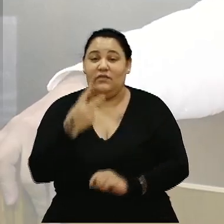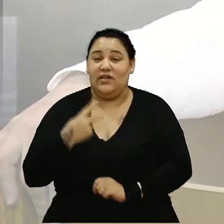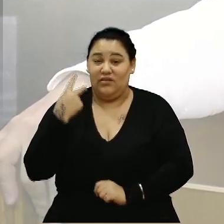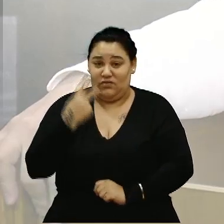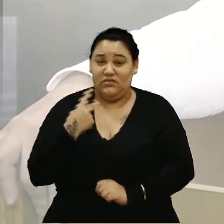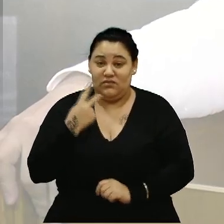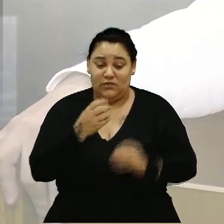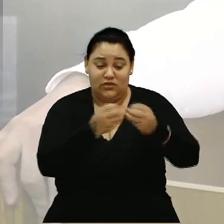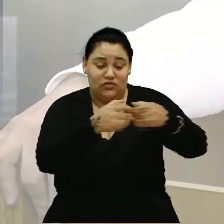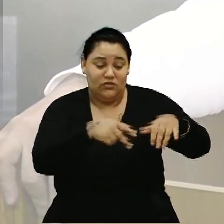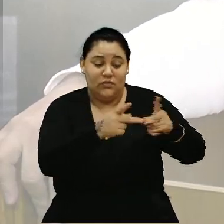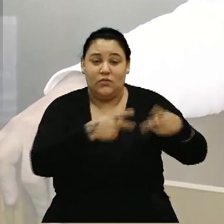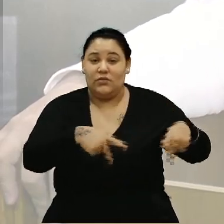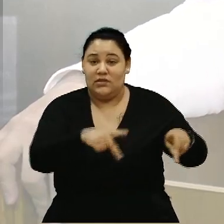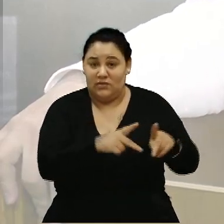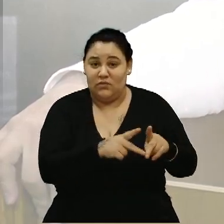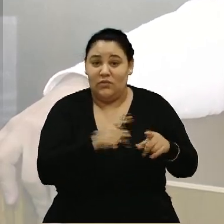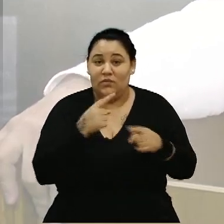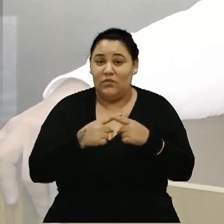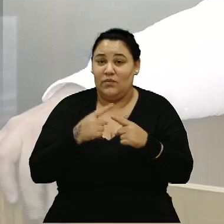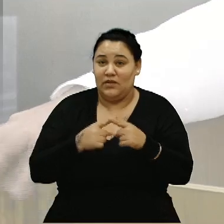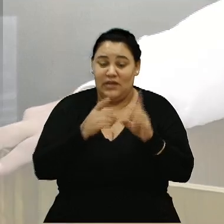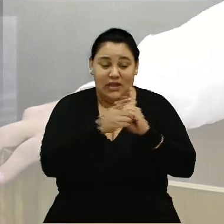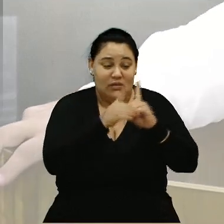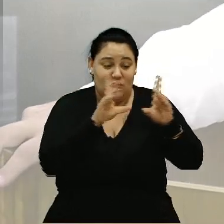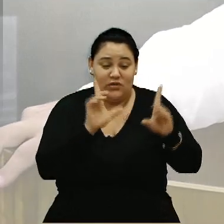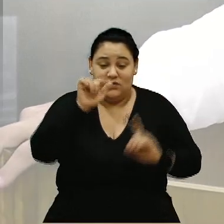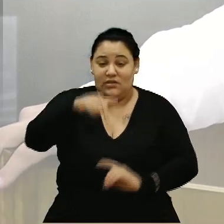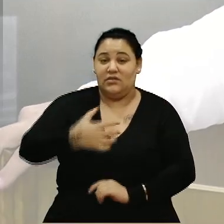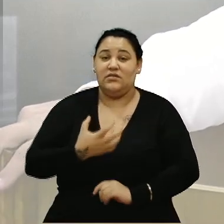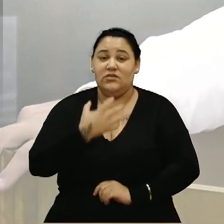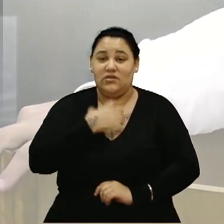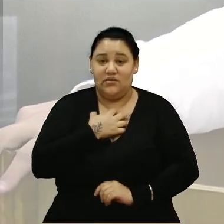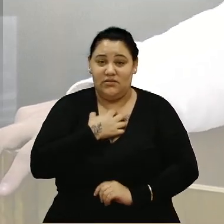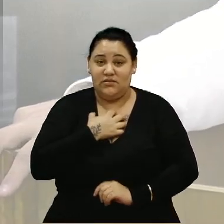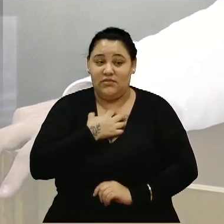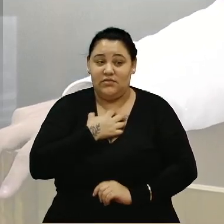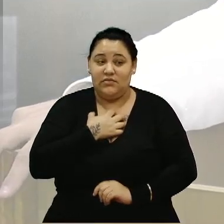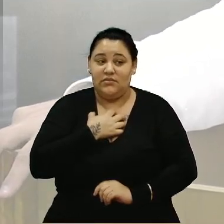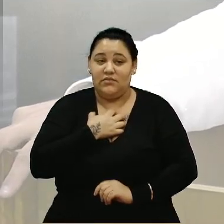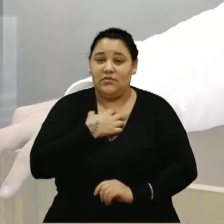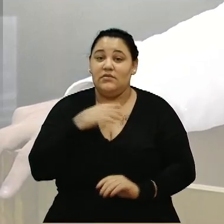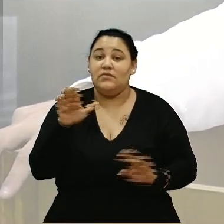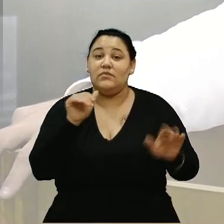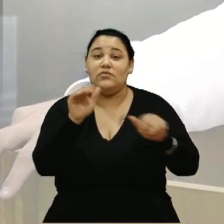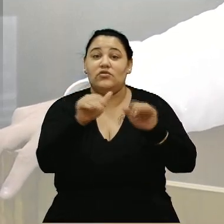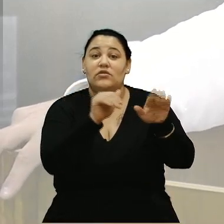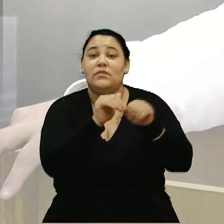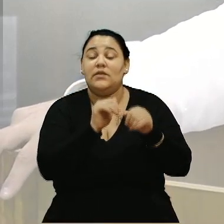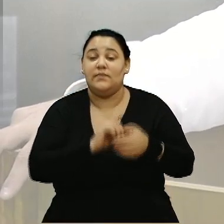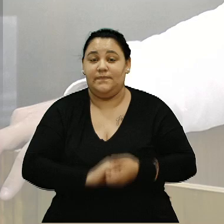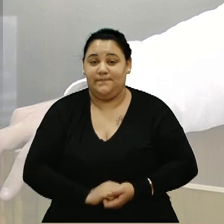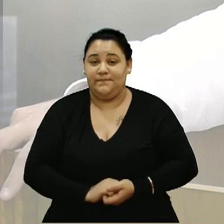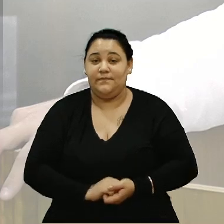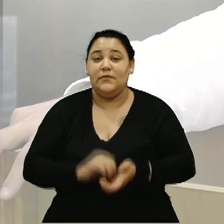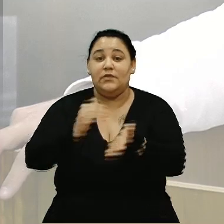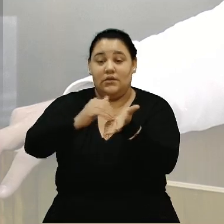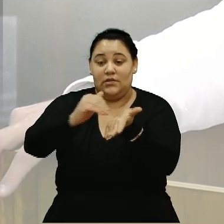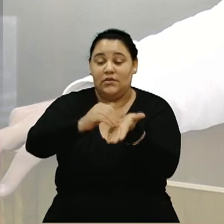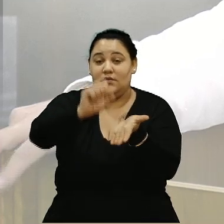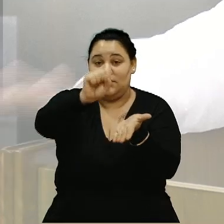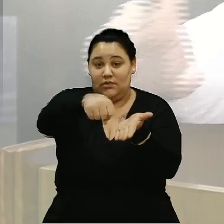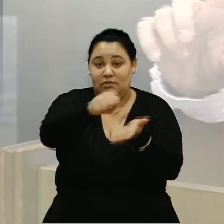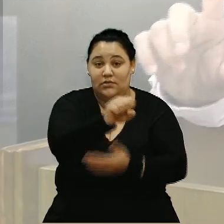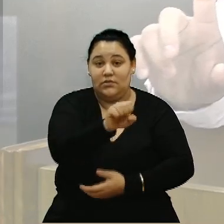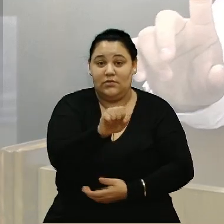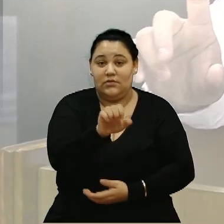população. Porque na democracia é assim. Então nós vamos convocar o secretário